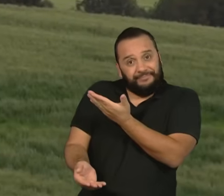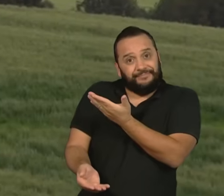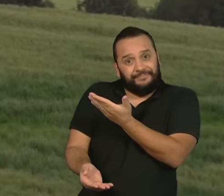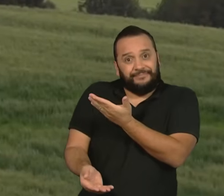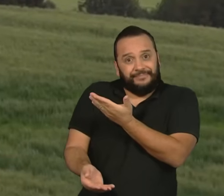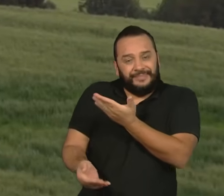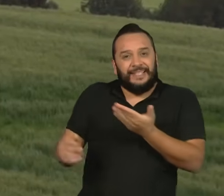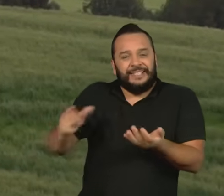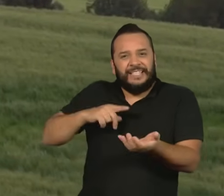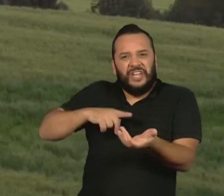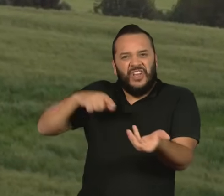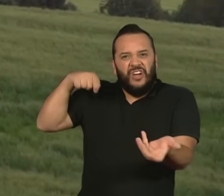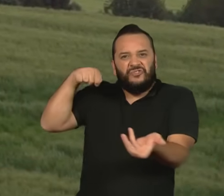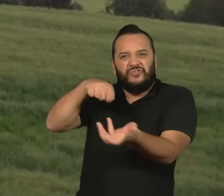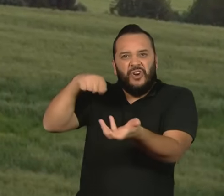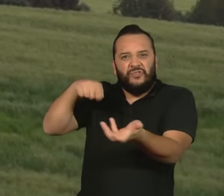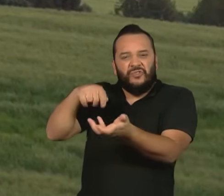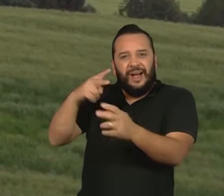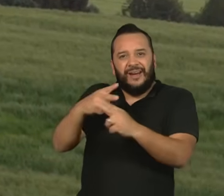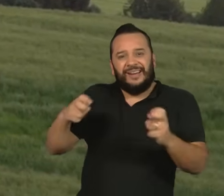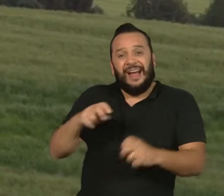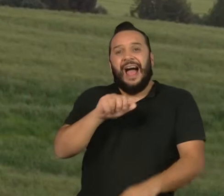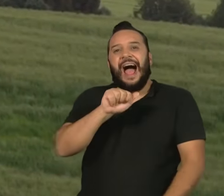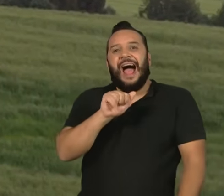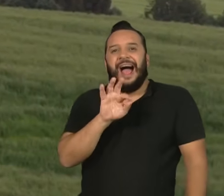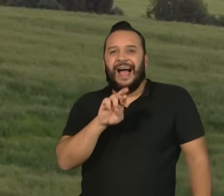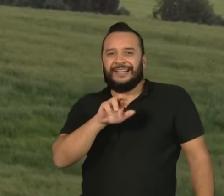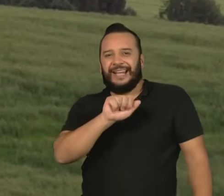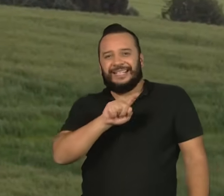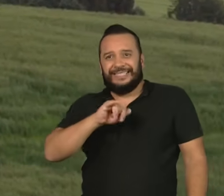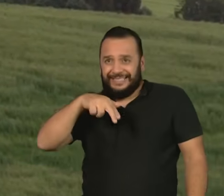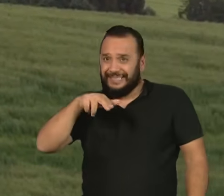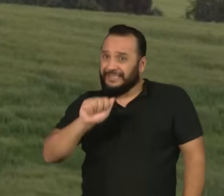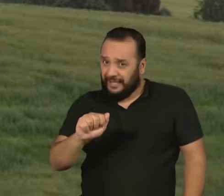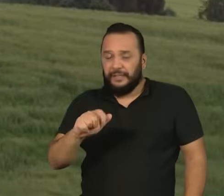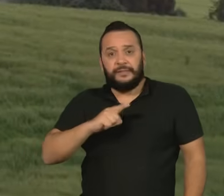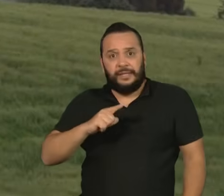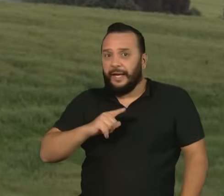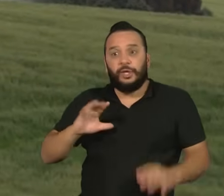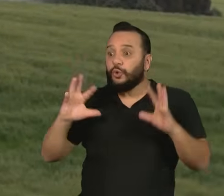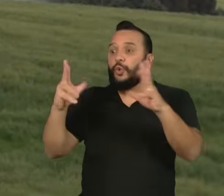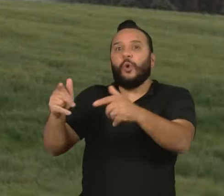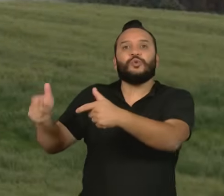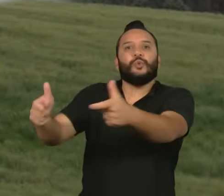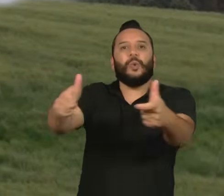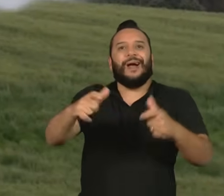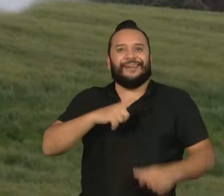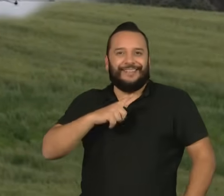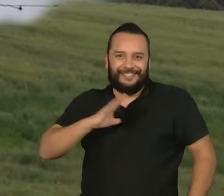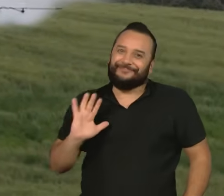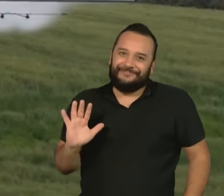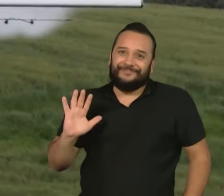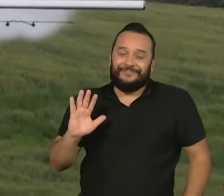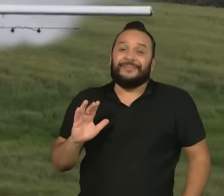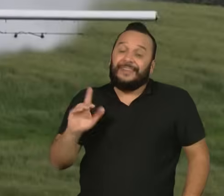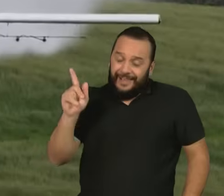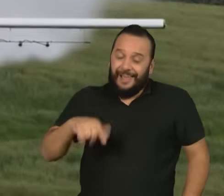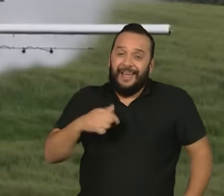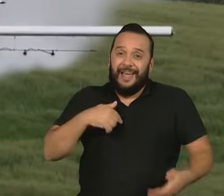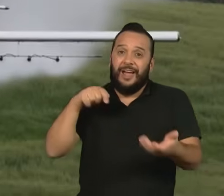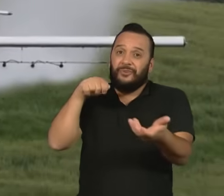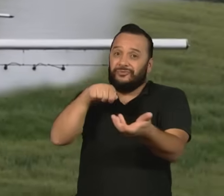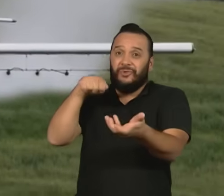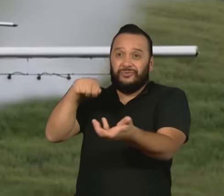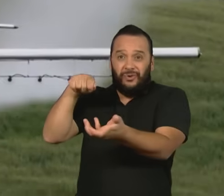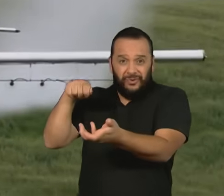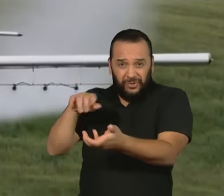teve agrotóxicos como a atrazina, que foi determinado em 100% das amostras, e de fato ele é um agrotóxico que não é